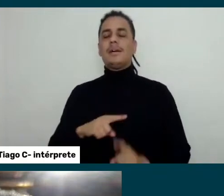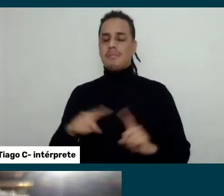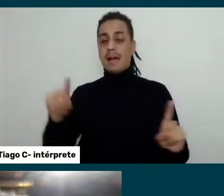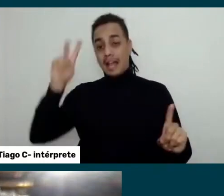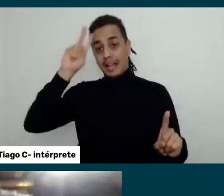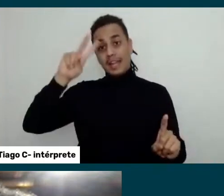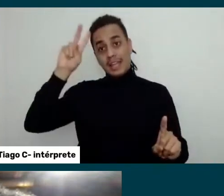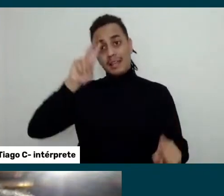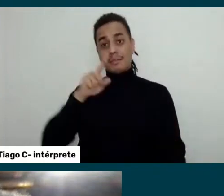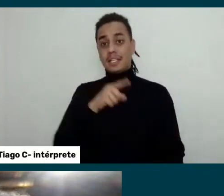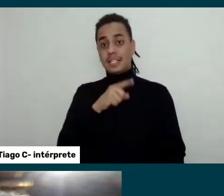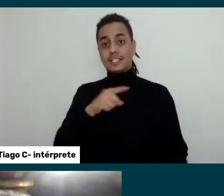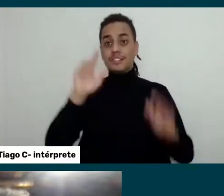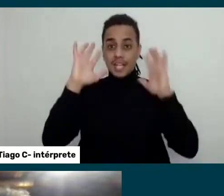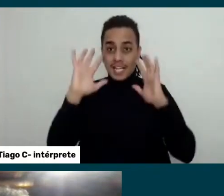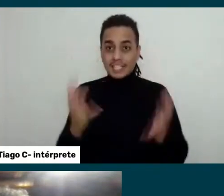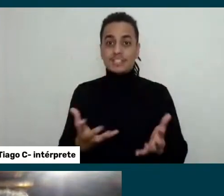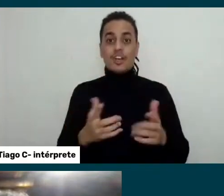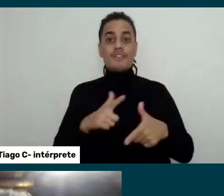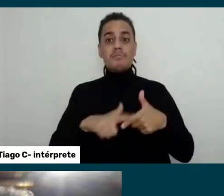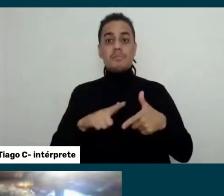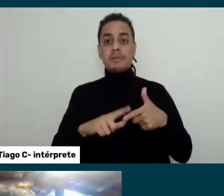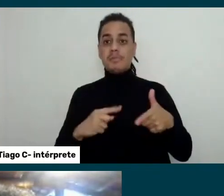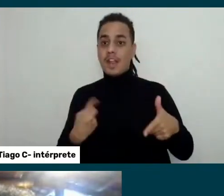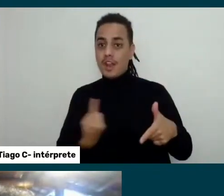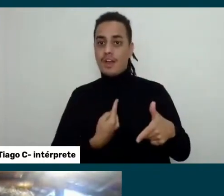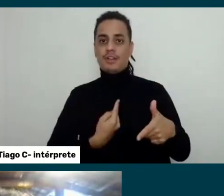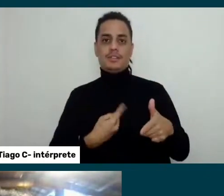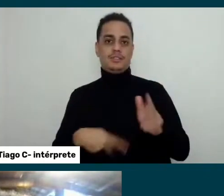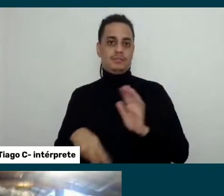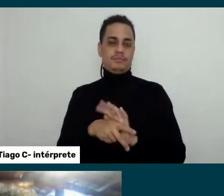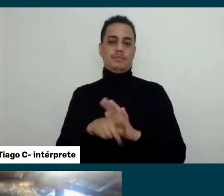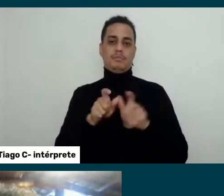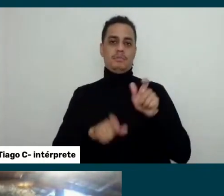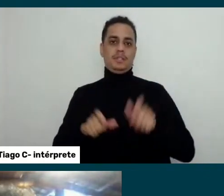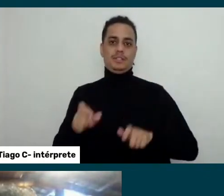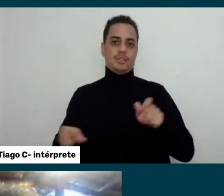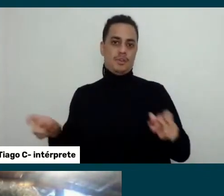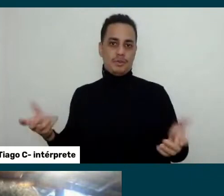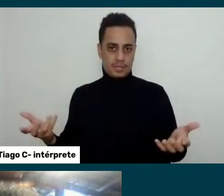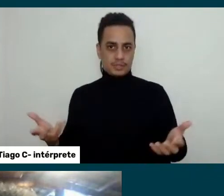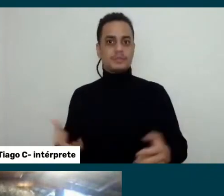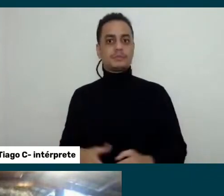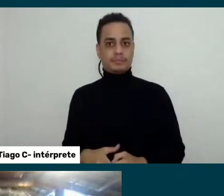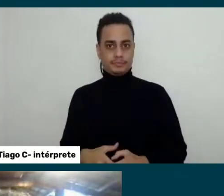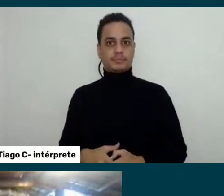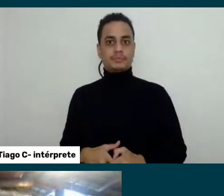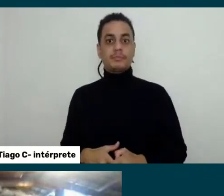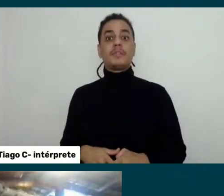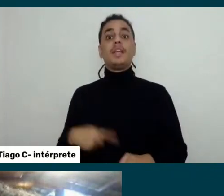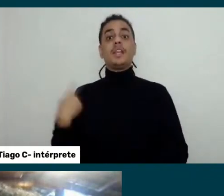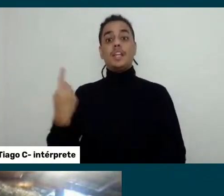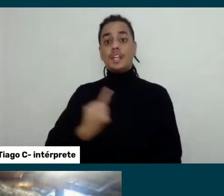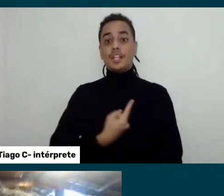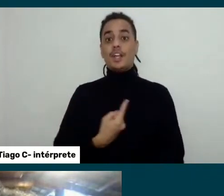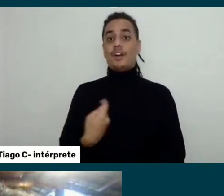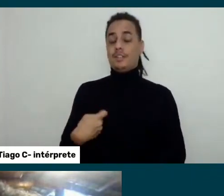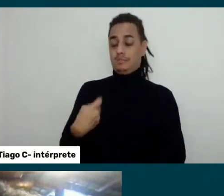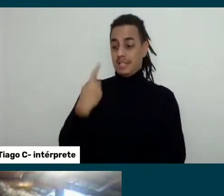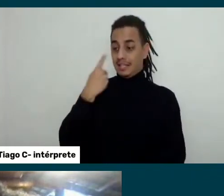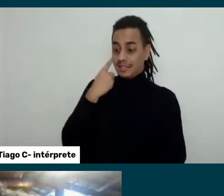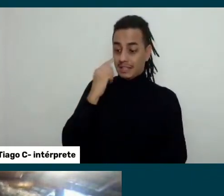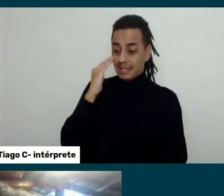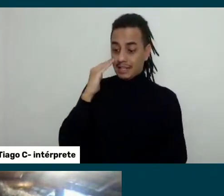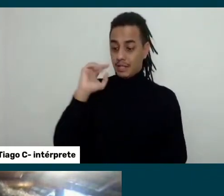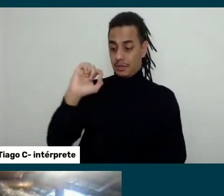elas resolvem os problemas nossos como pessoas. E é esse protagonismo da pessoa,